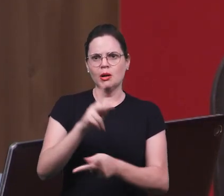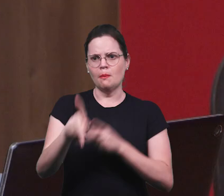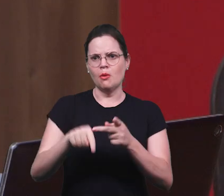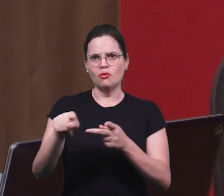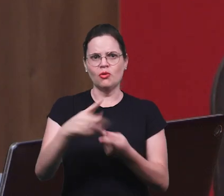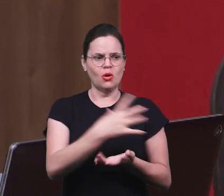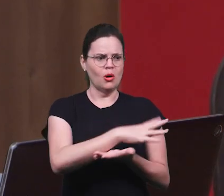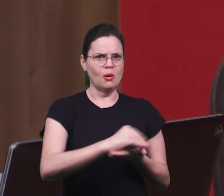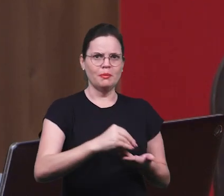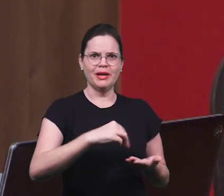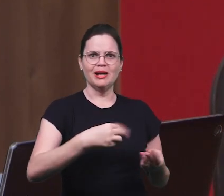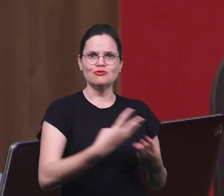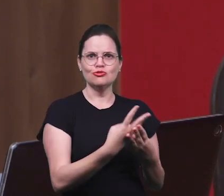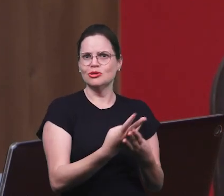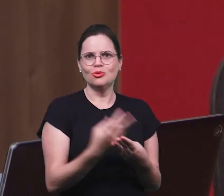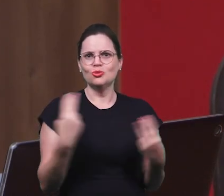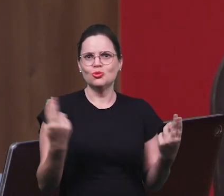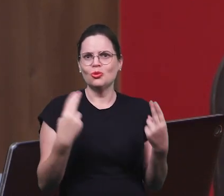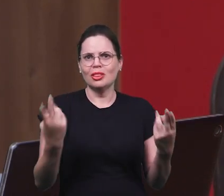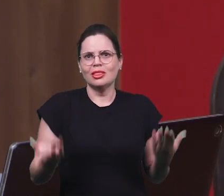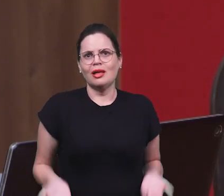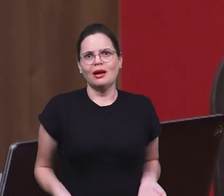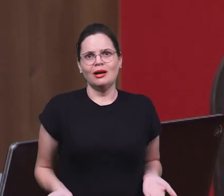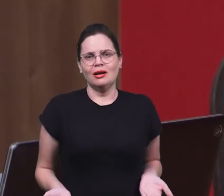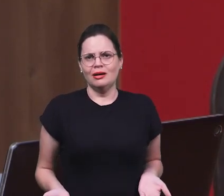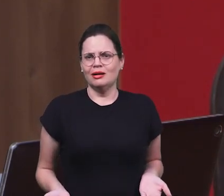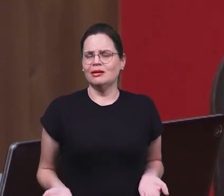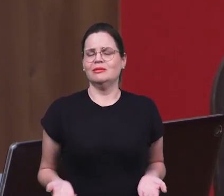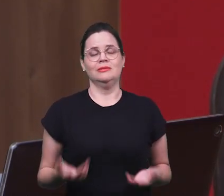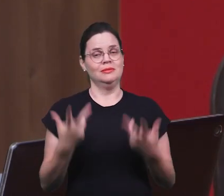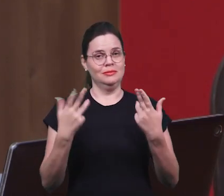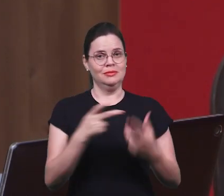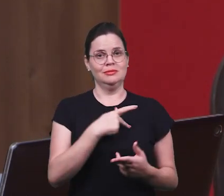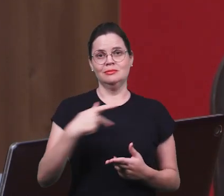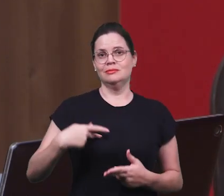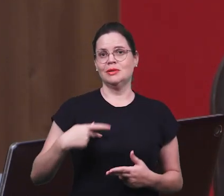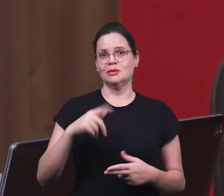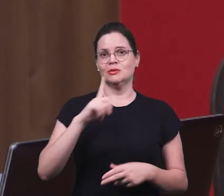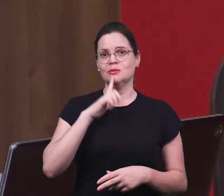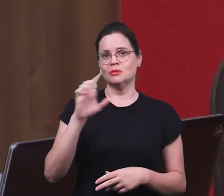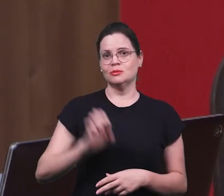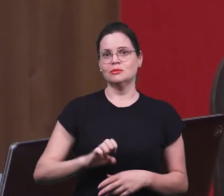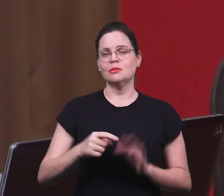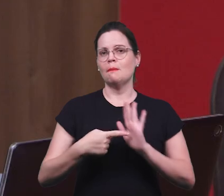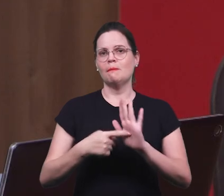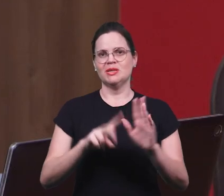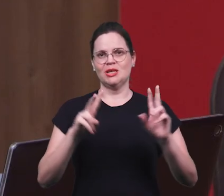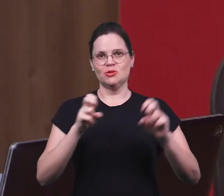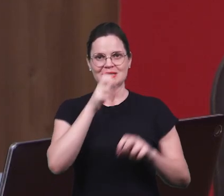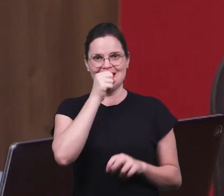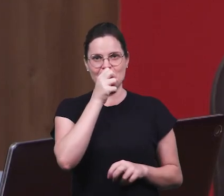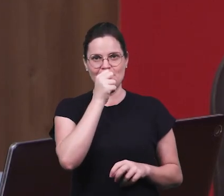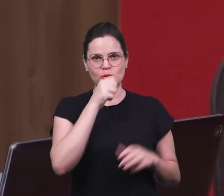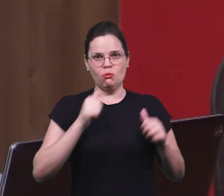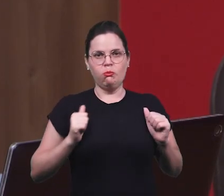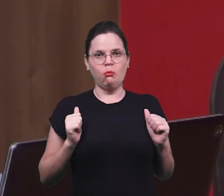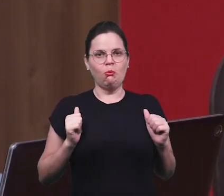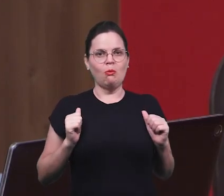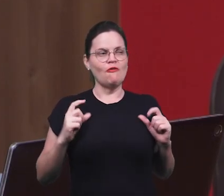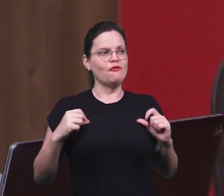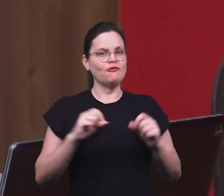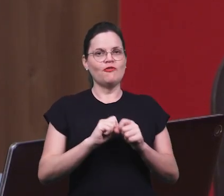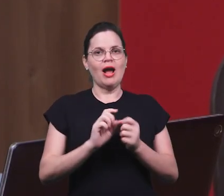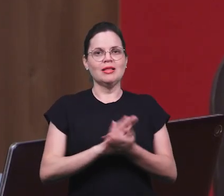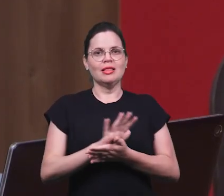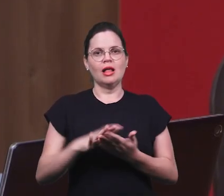contraponto. E aqui, ressaltando aqui que o pastor Luiz colocou, não há nenhuma menção de sábado. E a gente, de